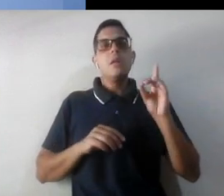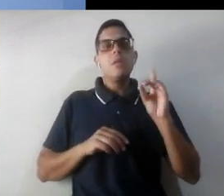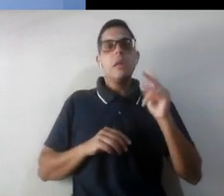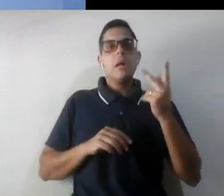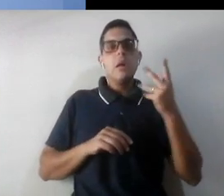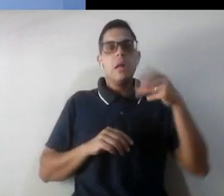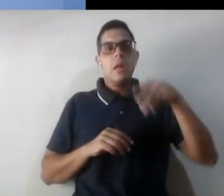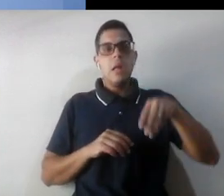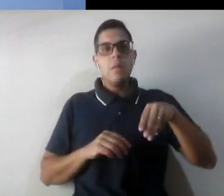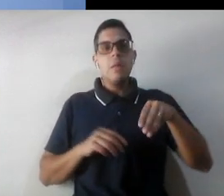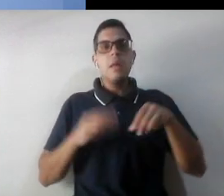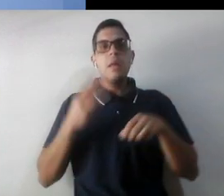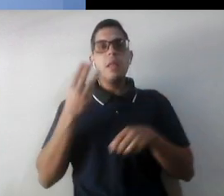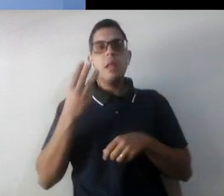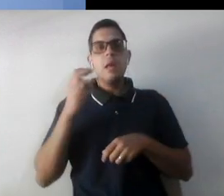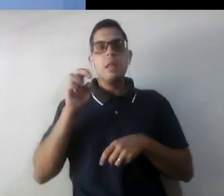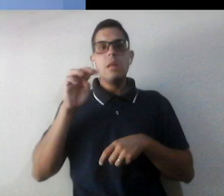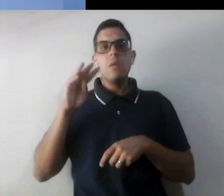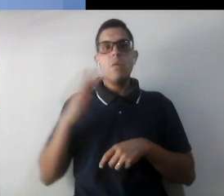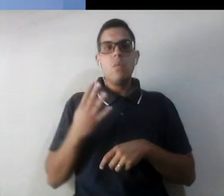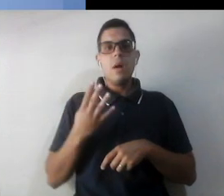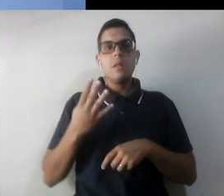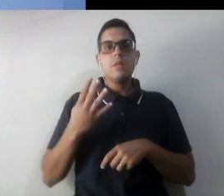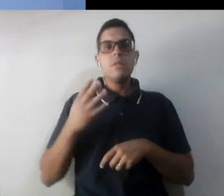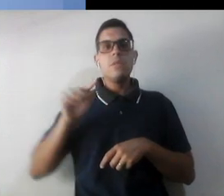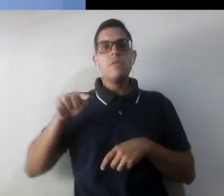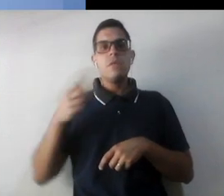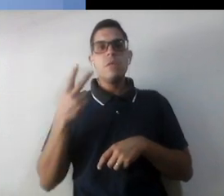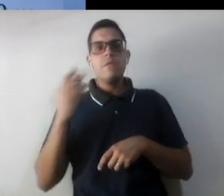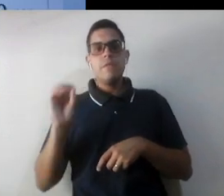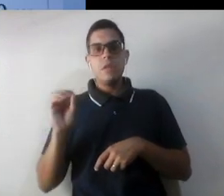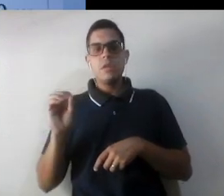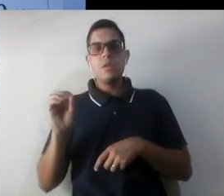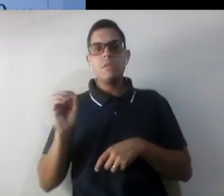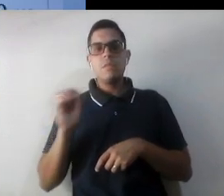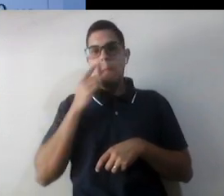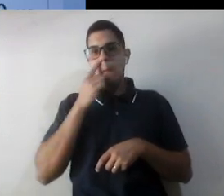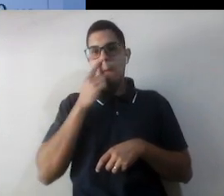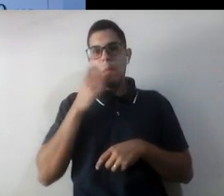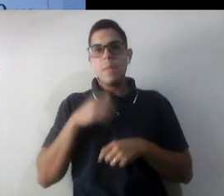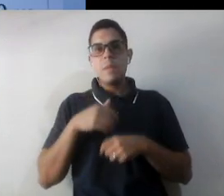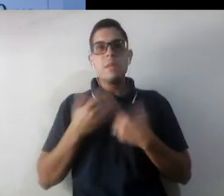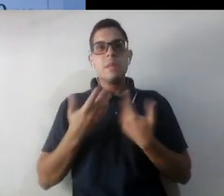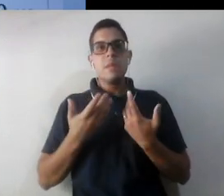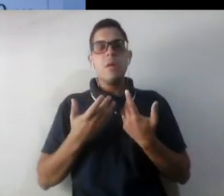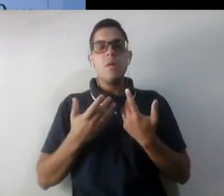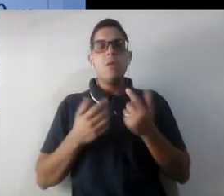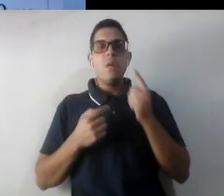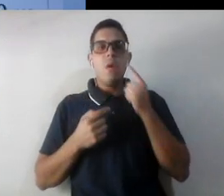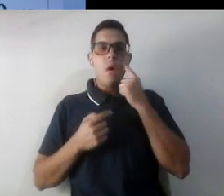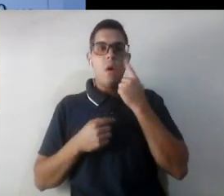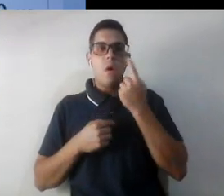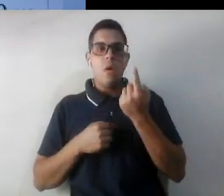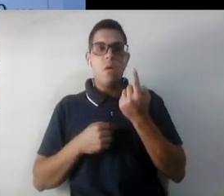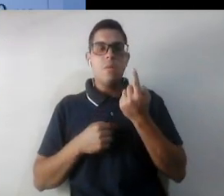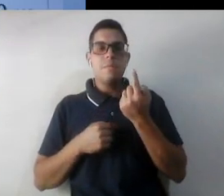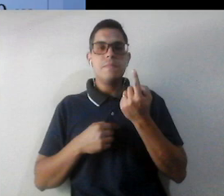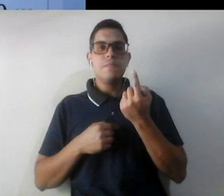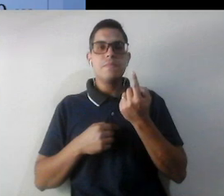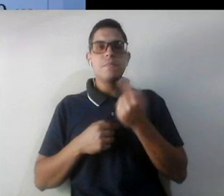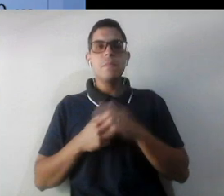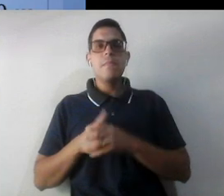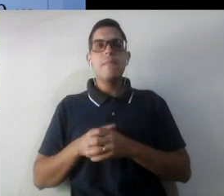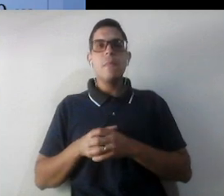354,20 metros. Então, pegando-se a fórmula e aplicando corretamente os valores